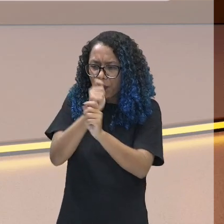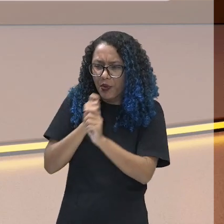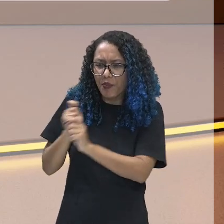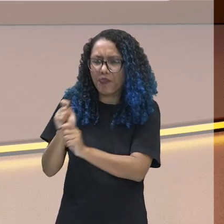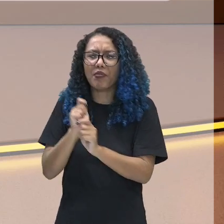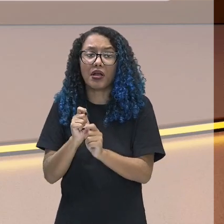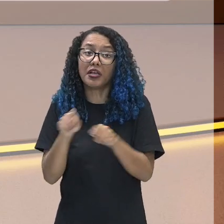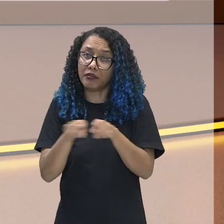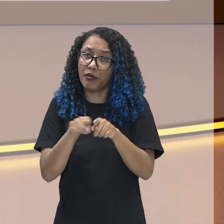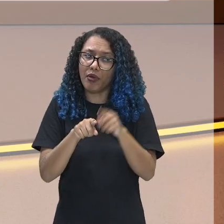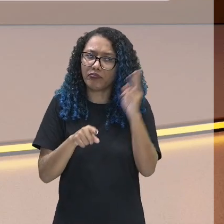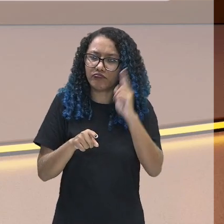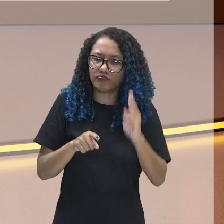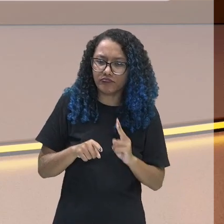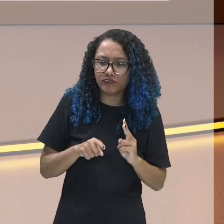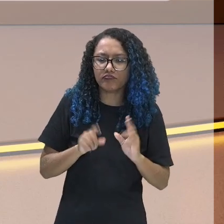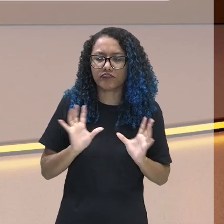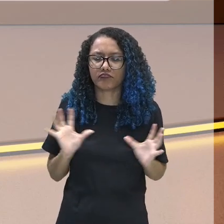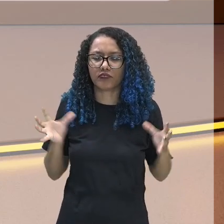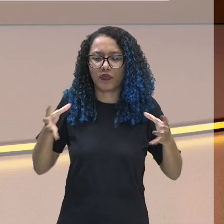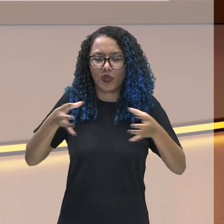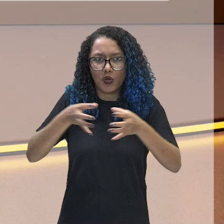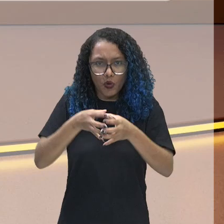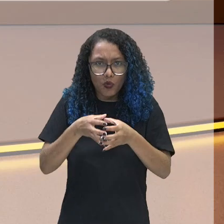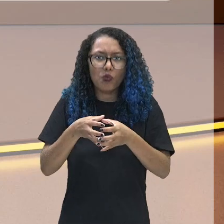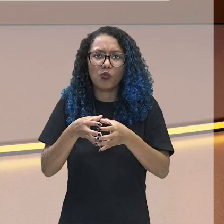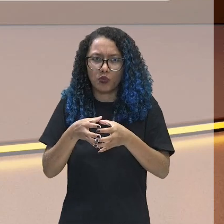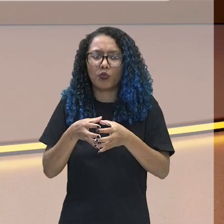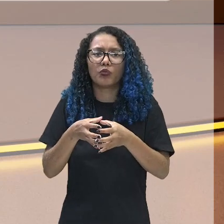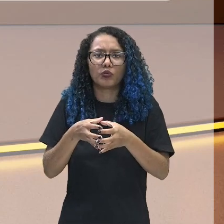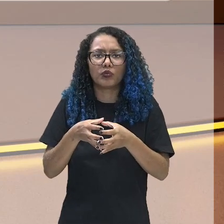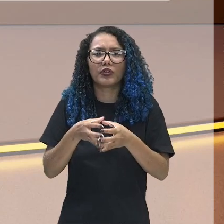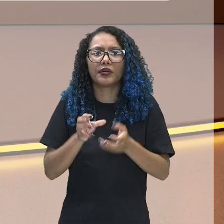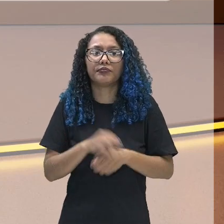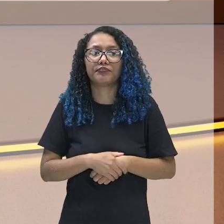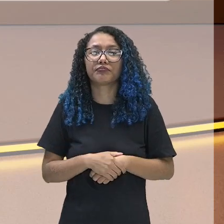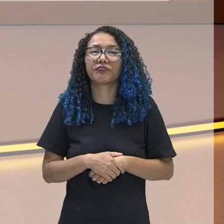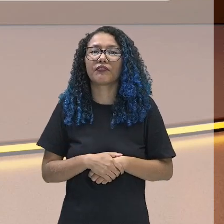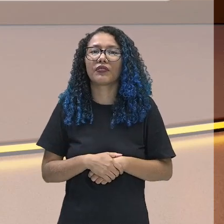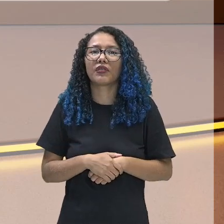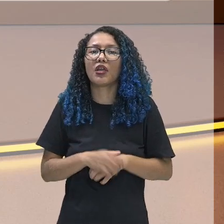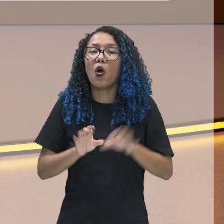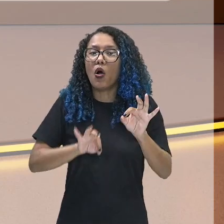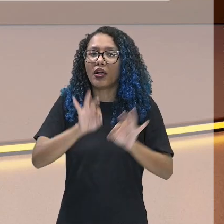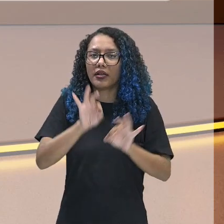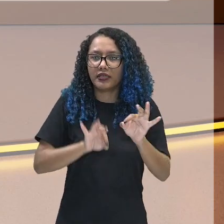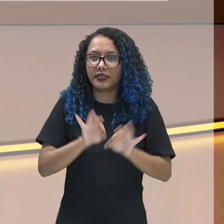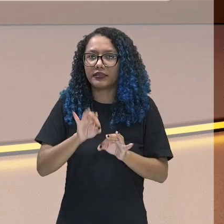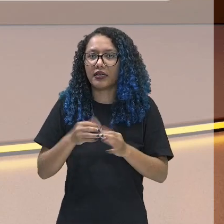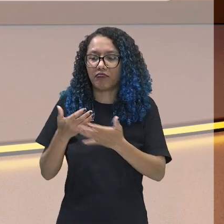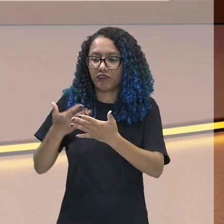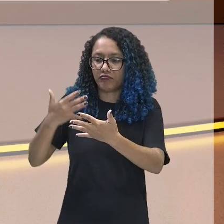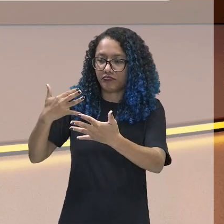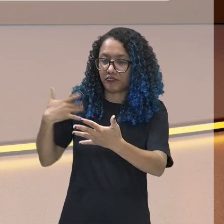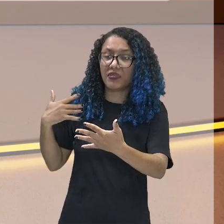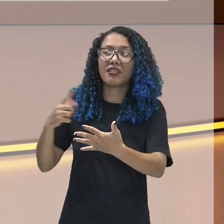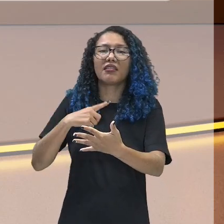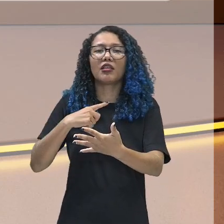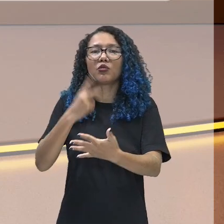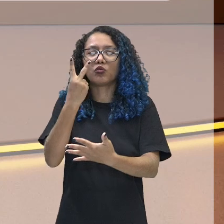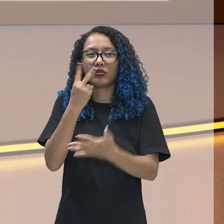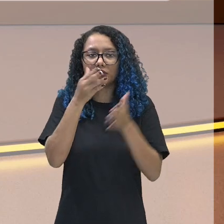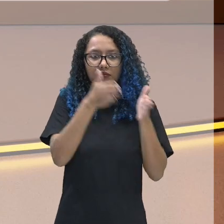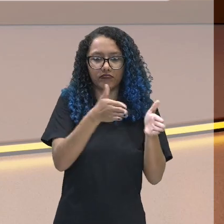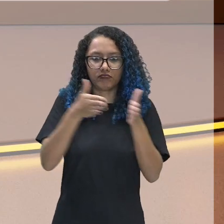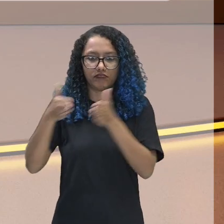historiadores, obviamente, essa fase da pré-história em dois momentos distintos. Primeiramente, a gente tem o